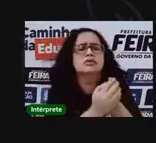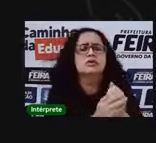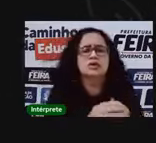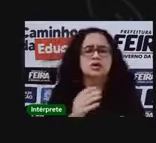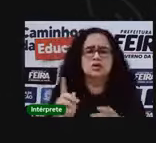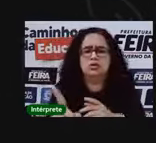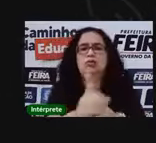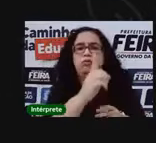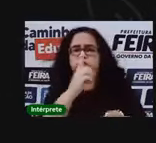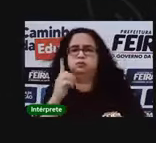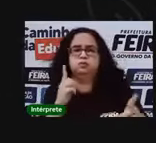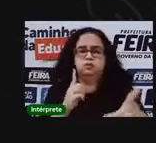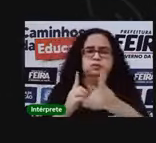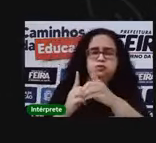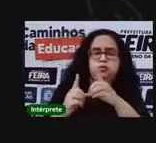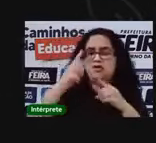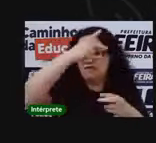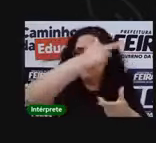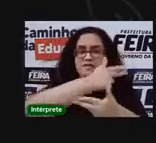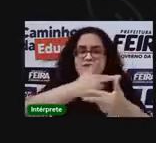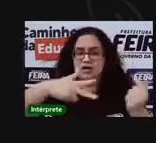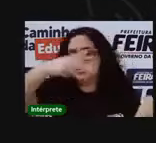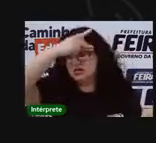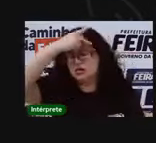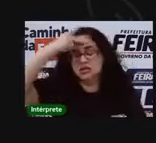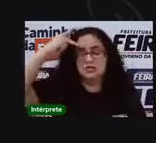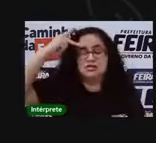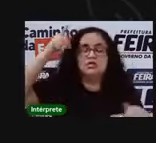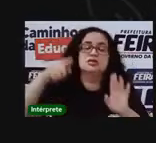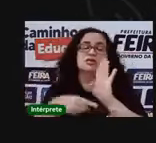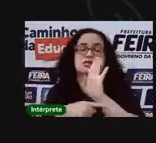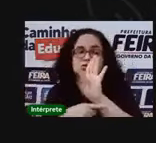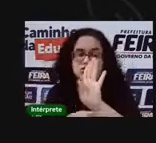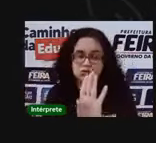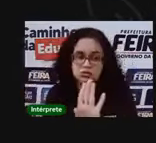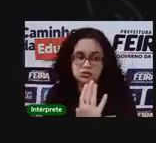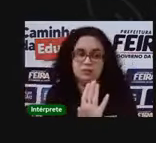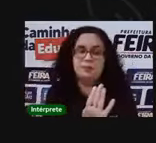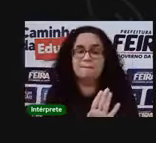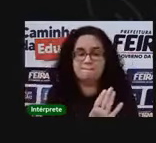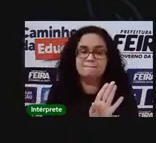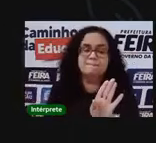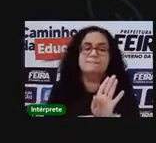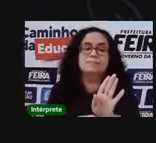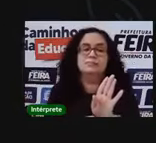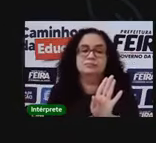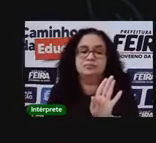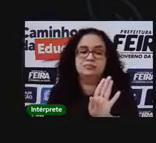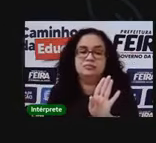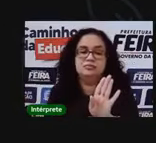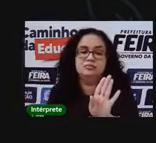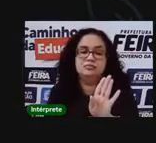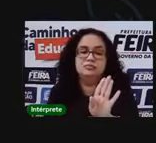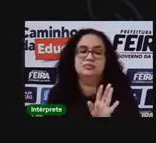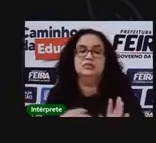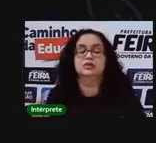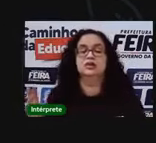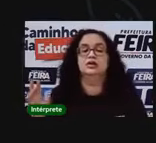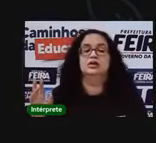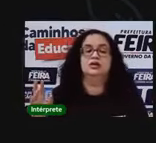entrar tanta gente? Isso é ser solidário, isso é, né, a